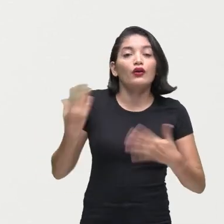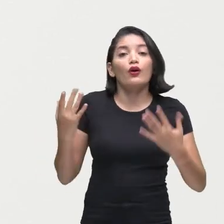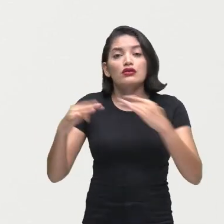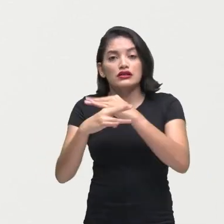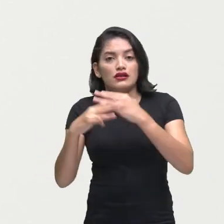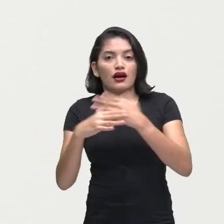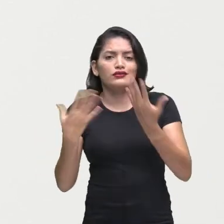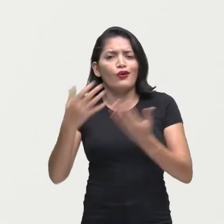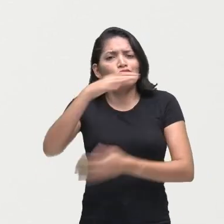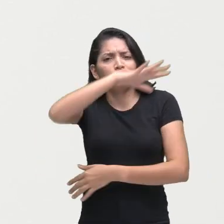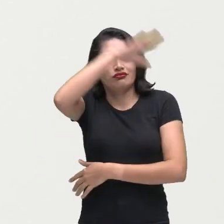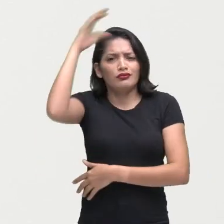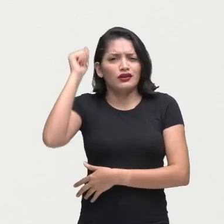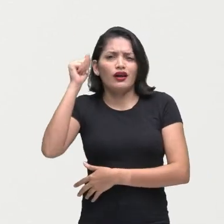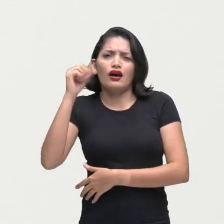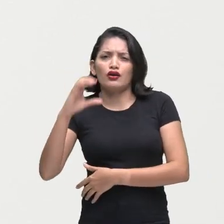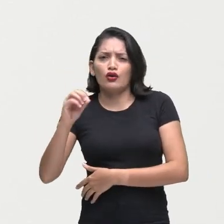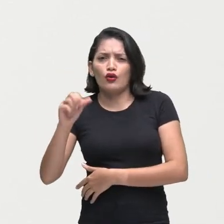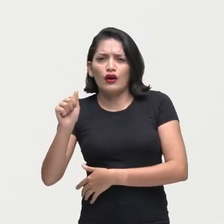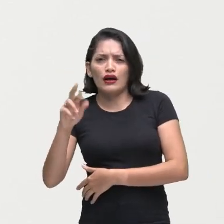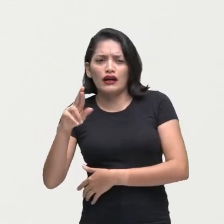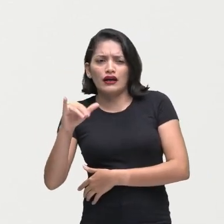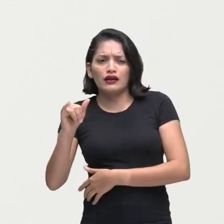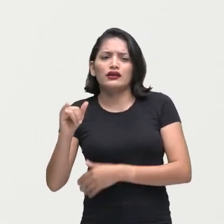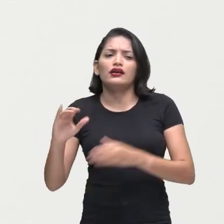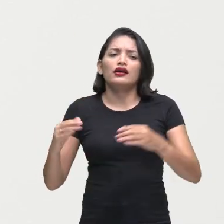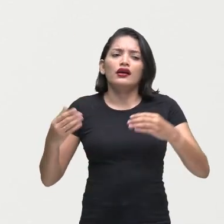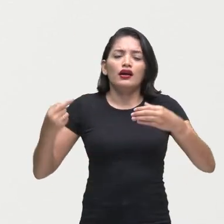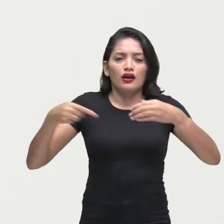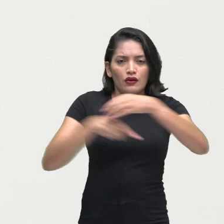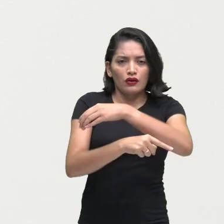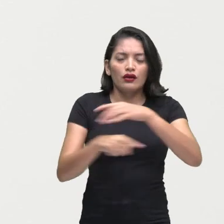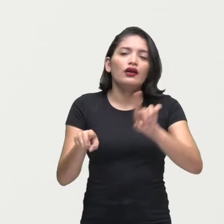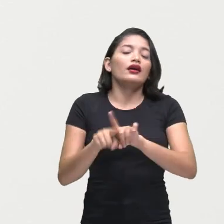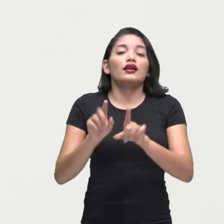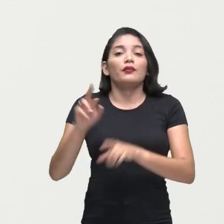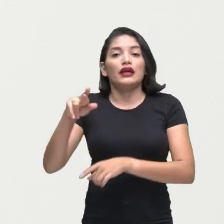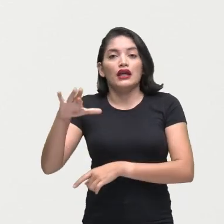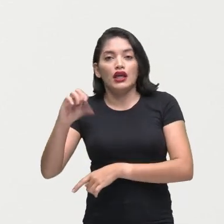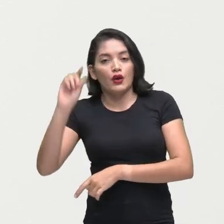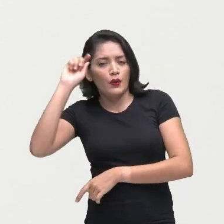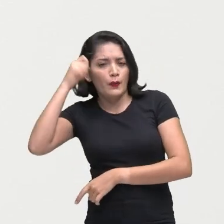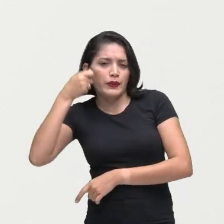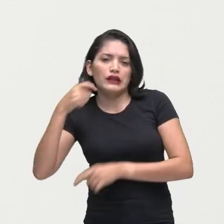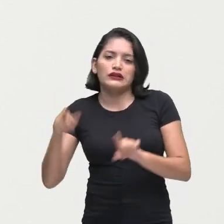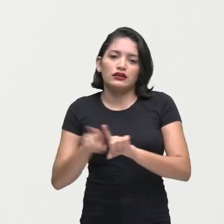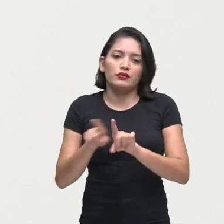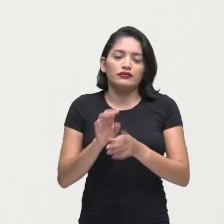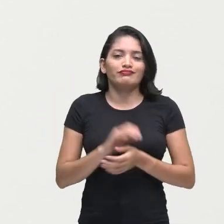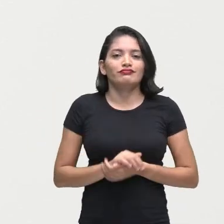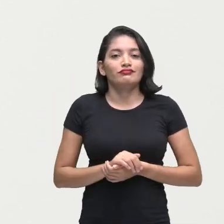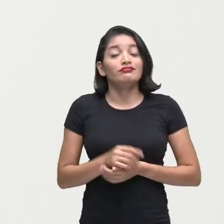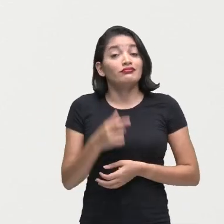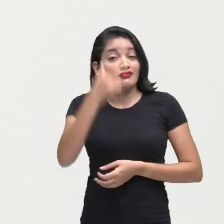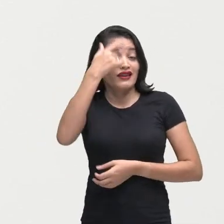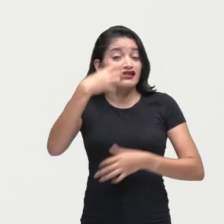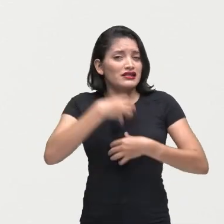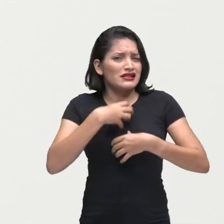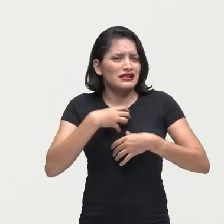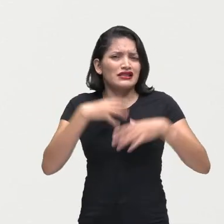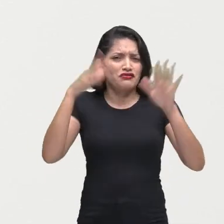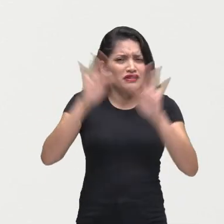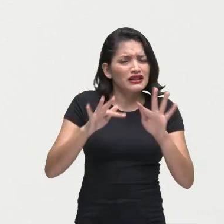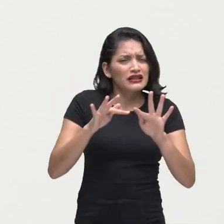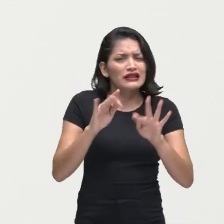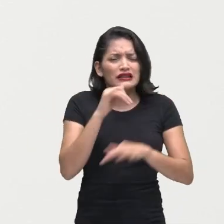Manaus Rio preto da Eva Aimee rap eu estou feliz hoje estou triste